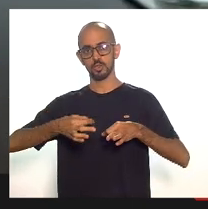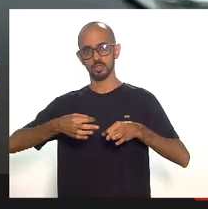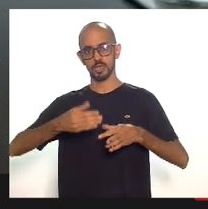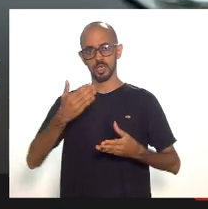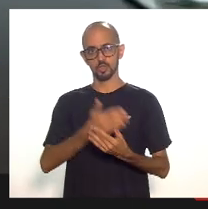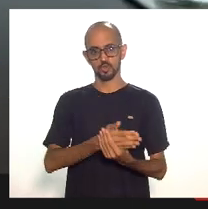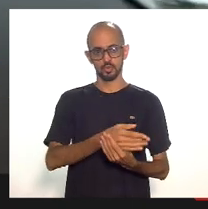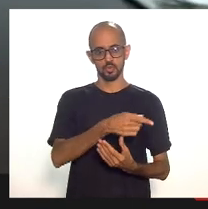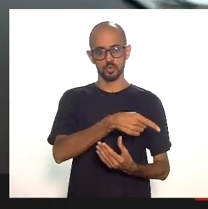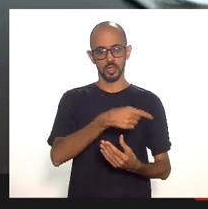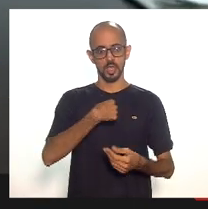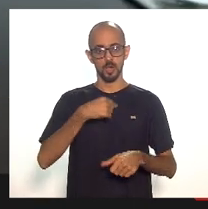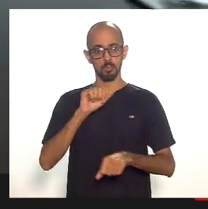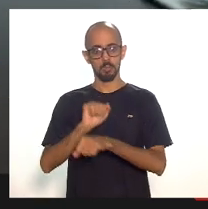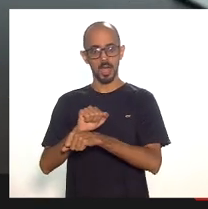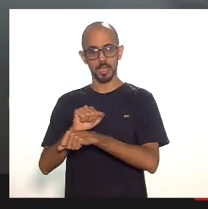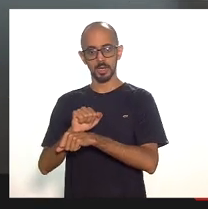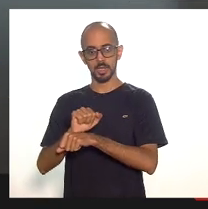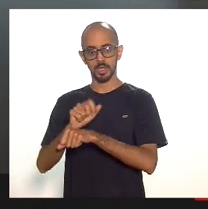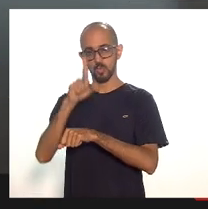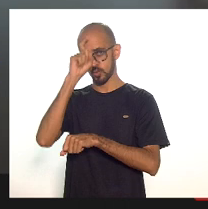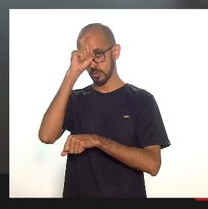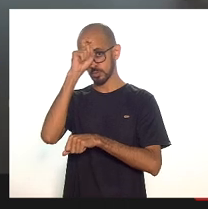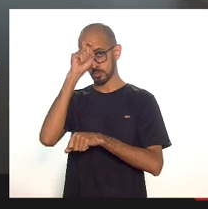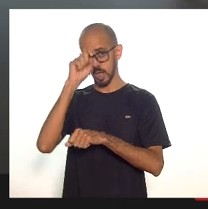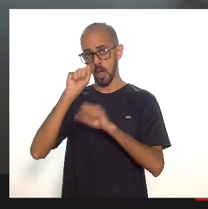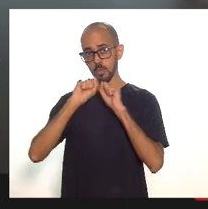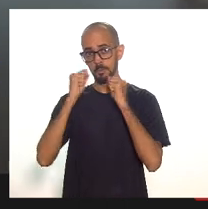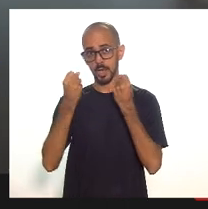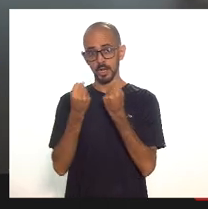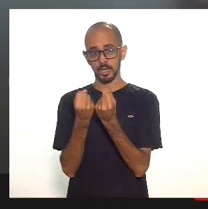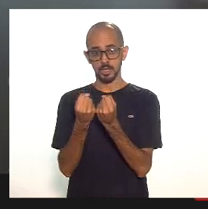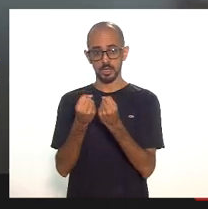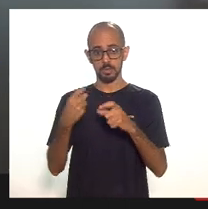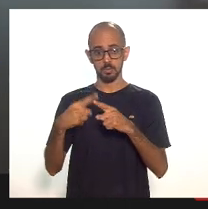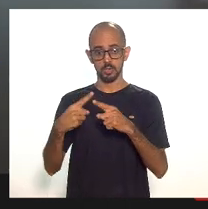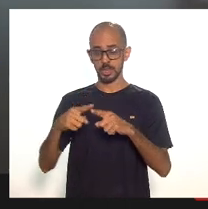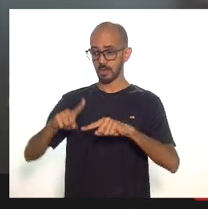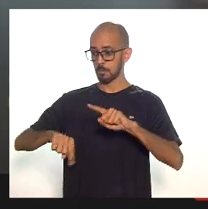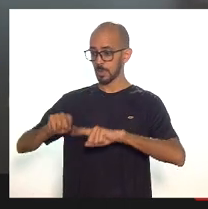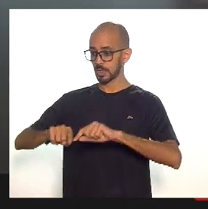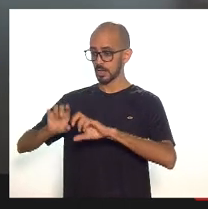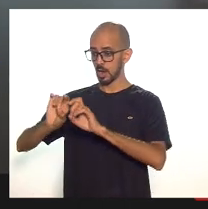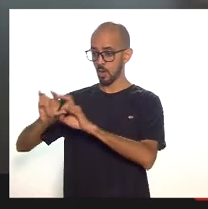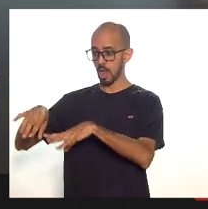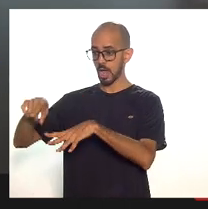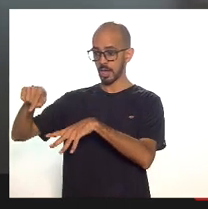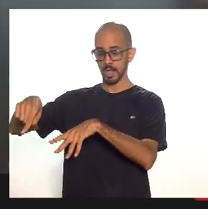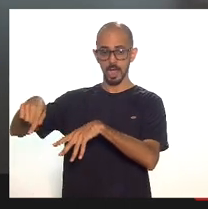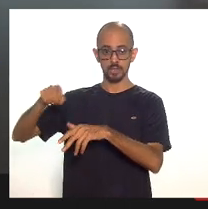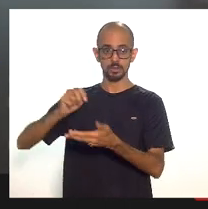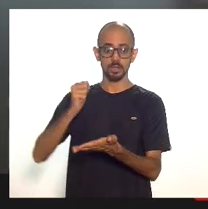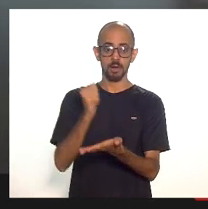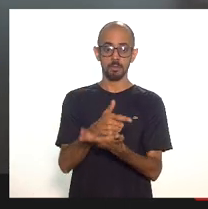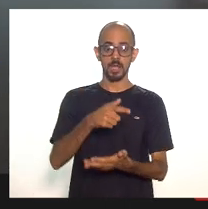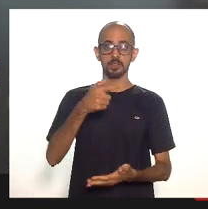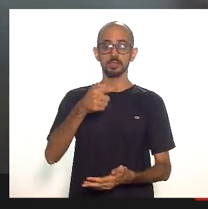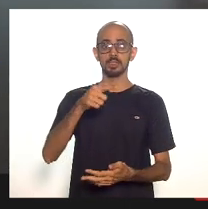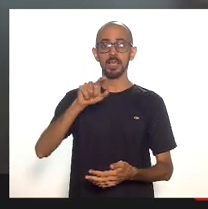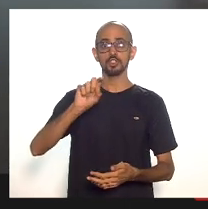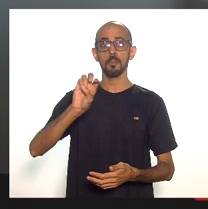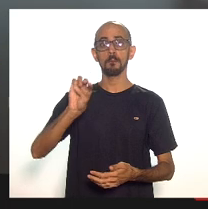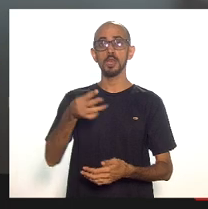interditei o Hospital do Maracanã, porque tinha vários materiais jogados lá dentro e sendo pago ainda 7 milhões e meio ao